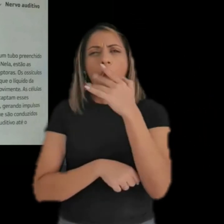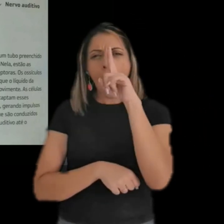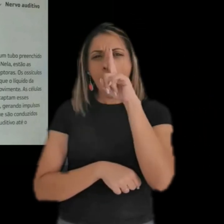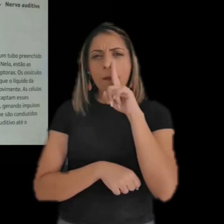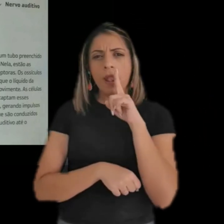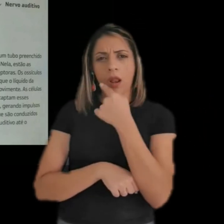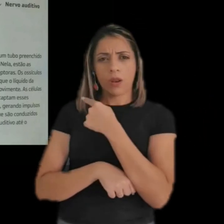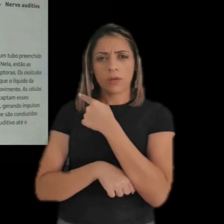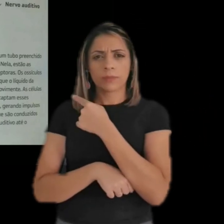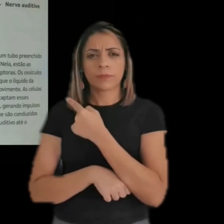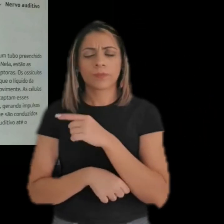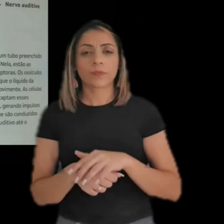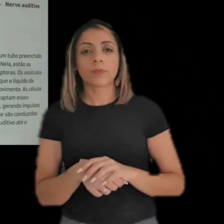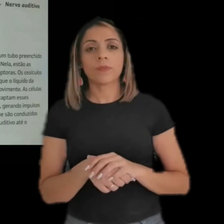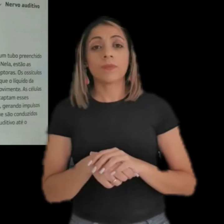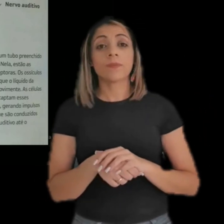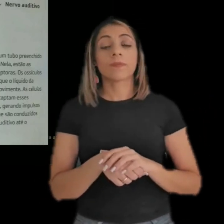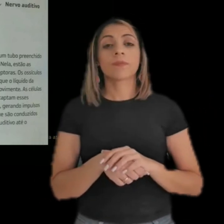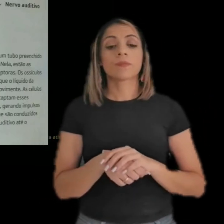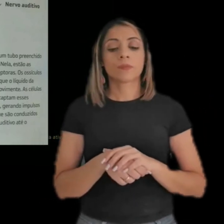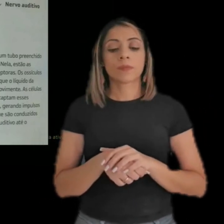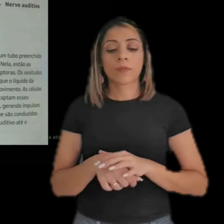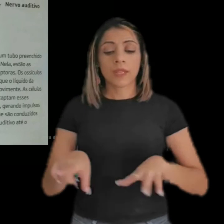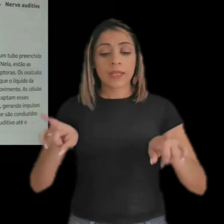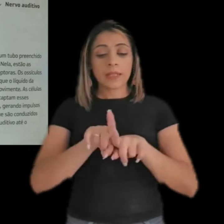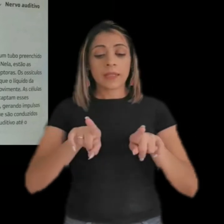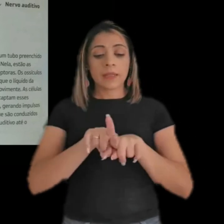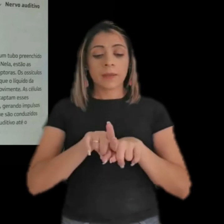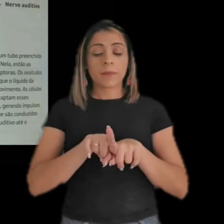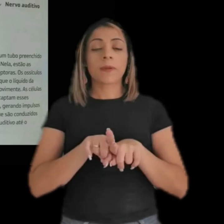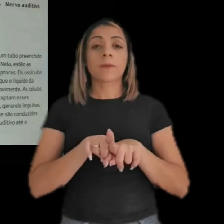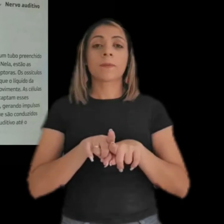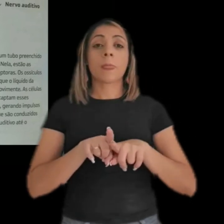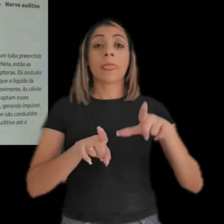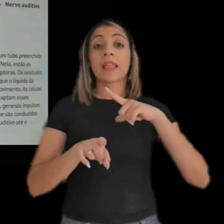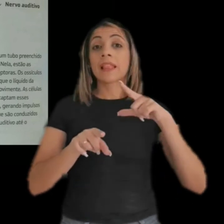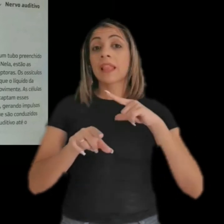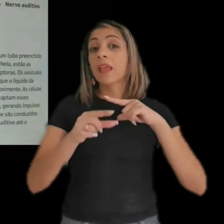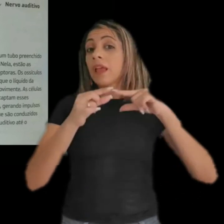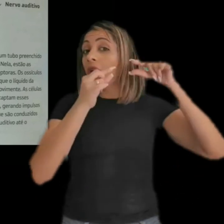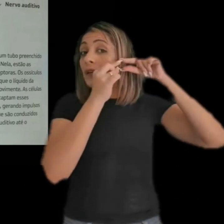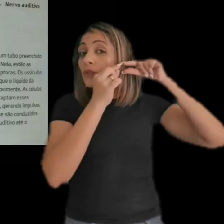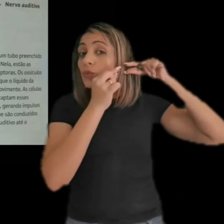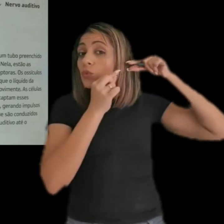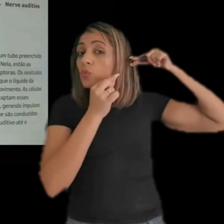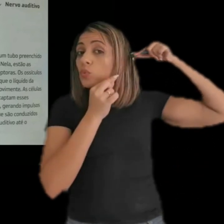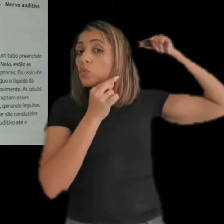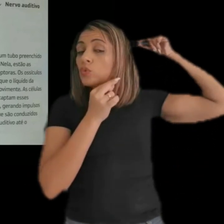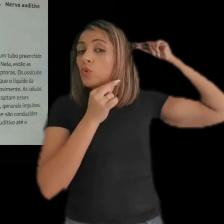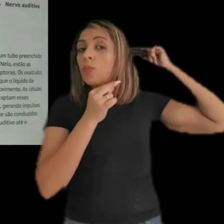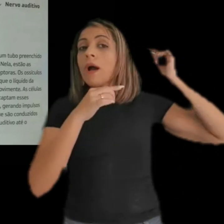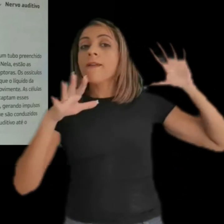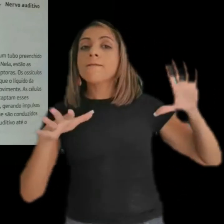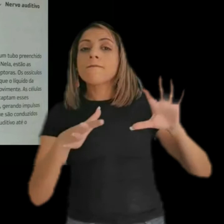abaixo também no ouvido interno a tuba auditiva, tá? Que vai conectar a orelha, o ouvido médio,